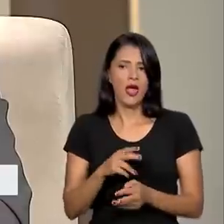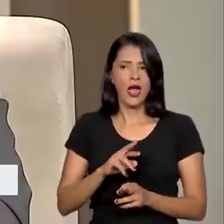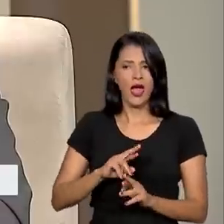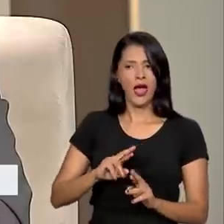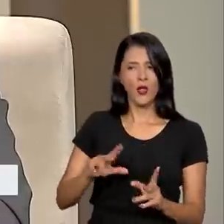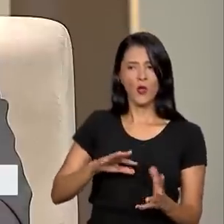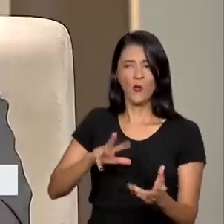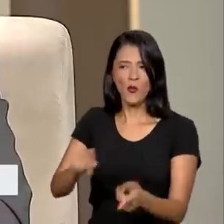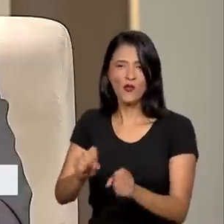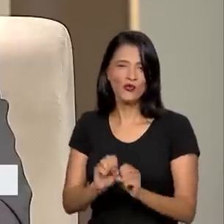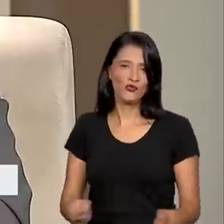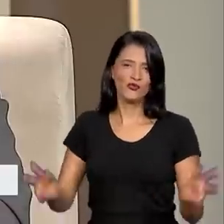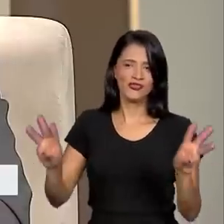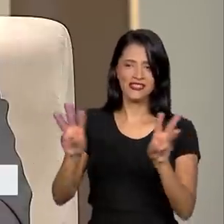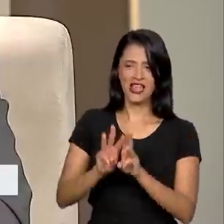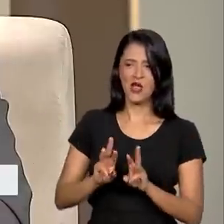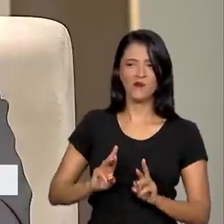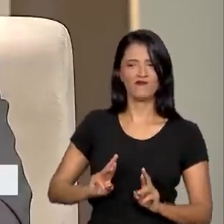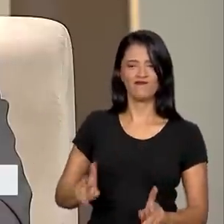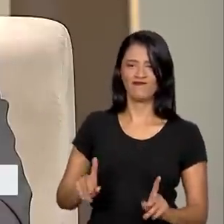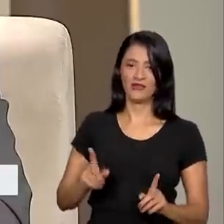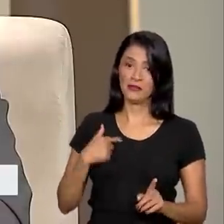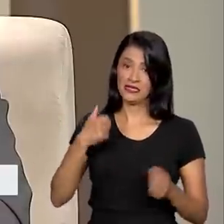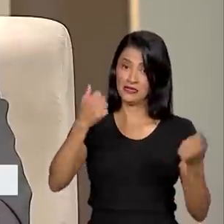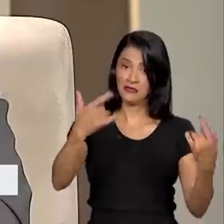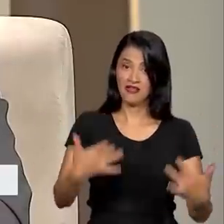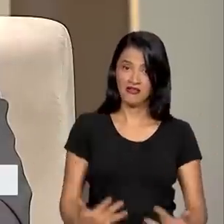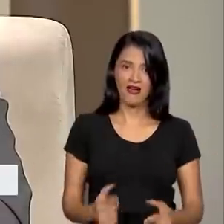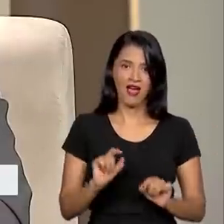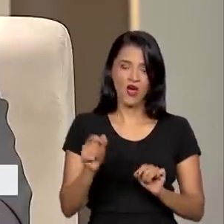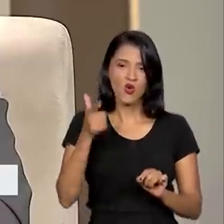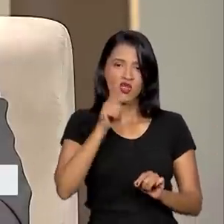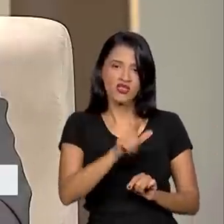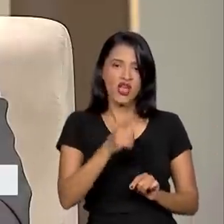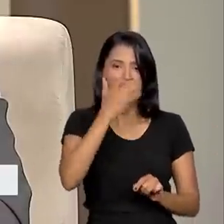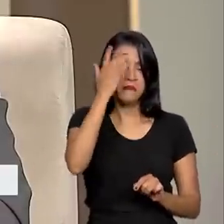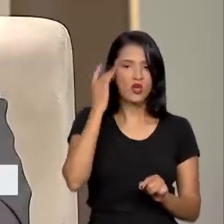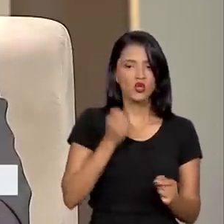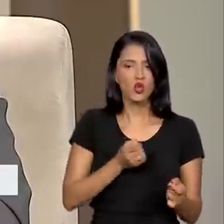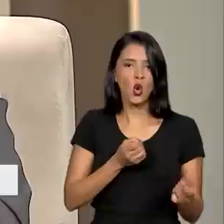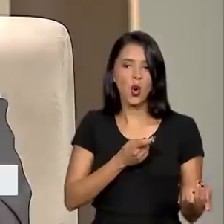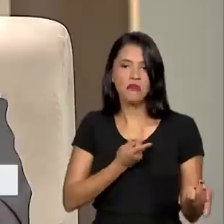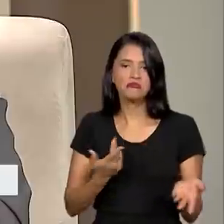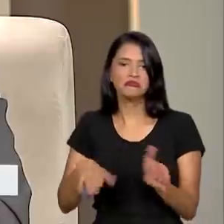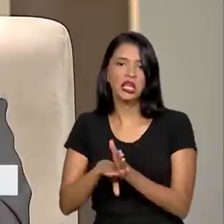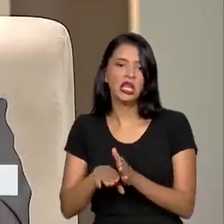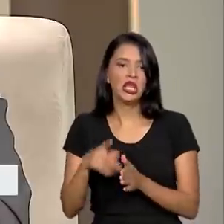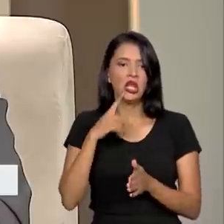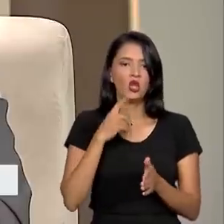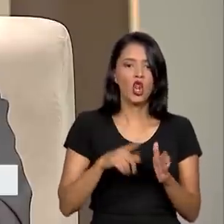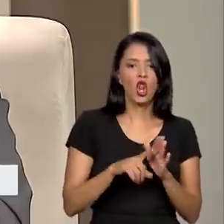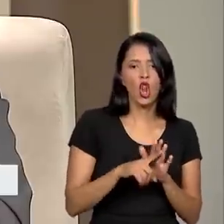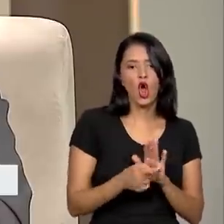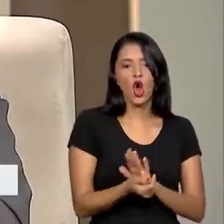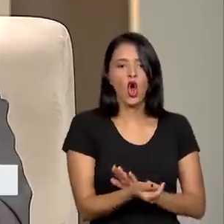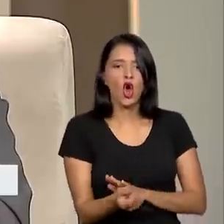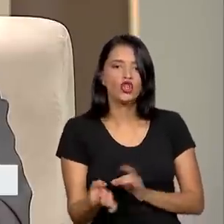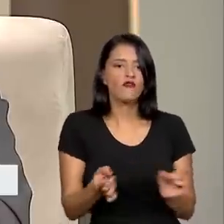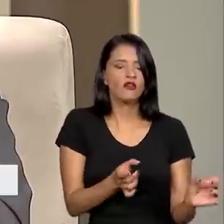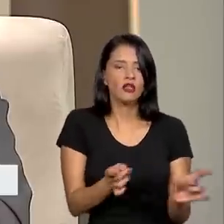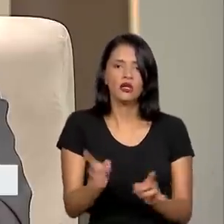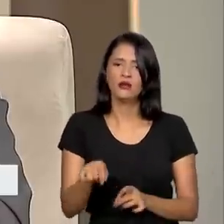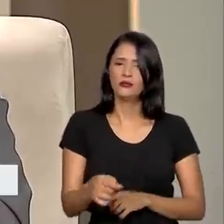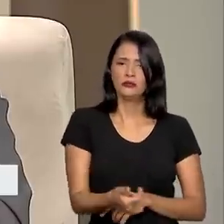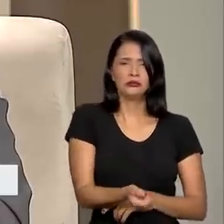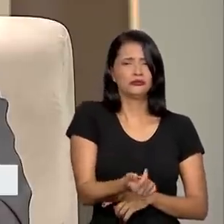é importante que fique claro, consegue se sustentar com bilheteria, com lojinha. Isso é uma lenda. A atividade é